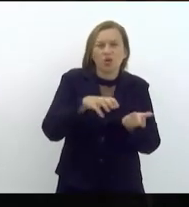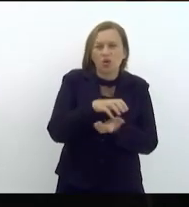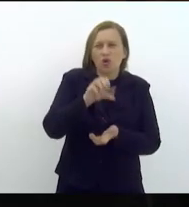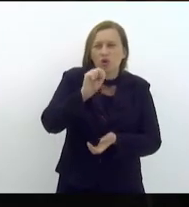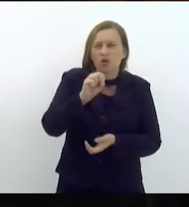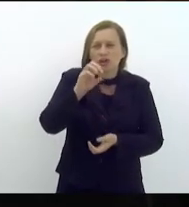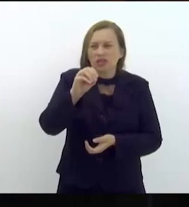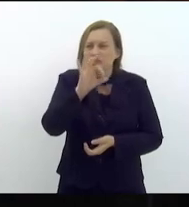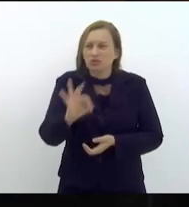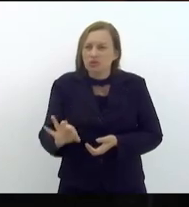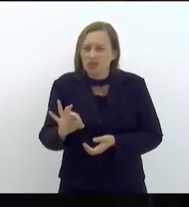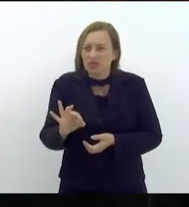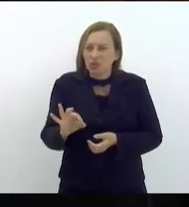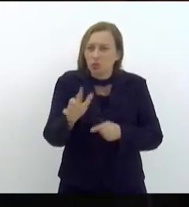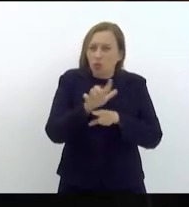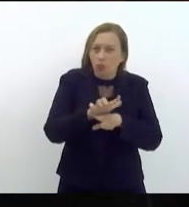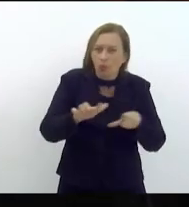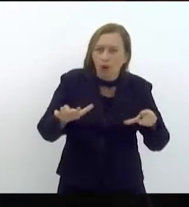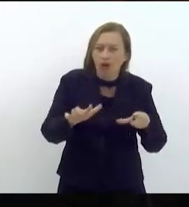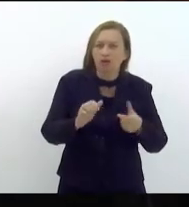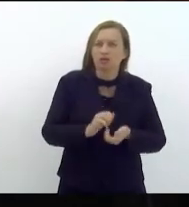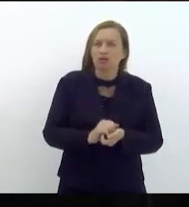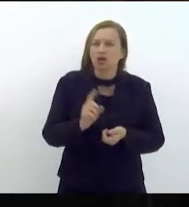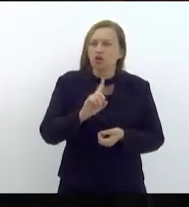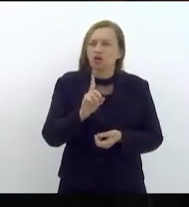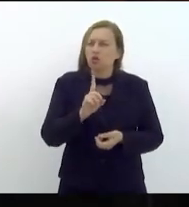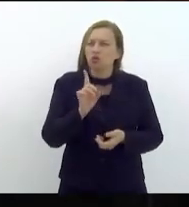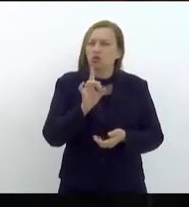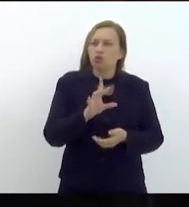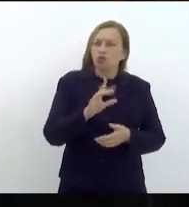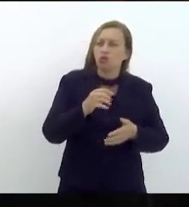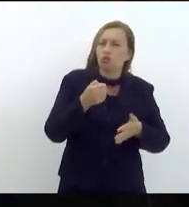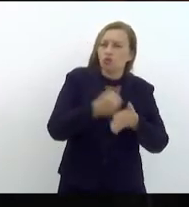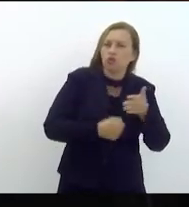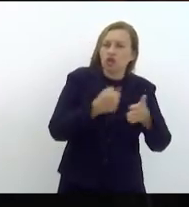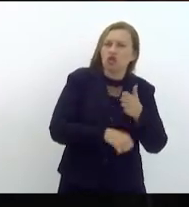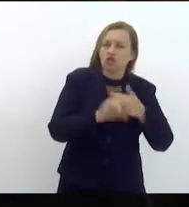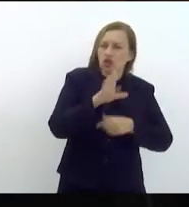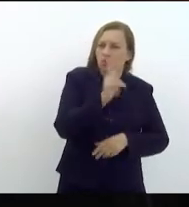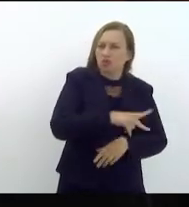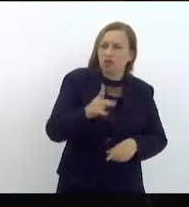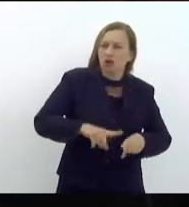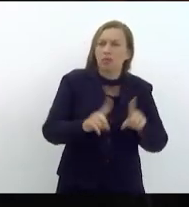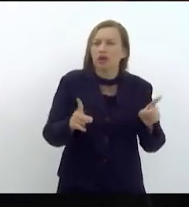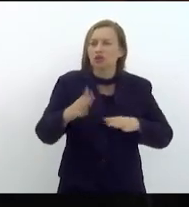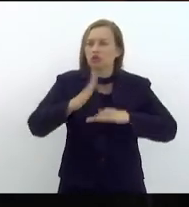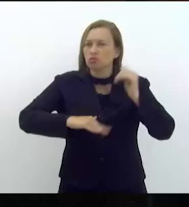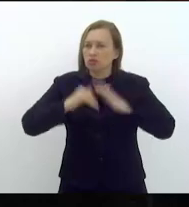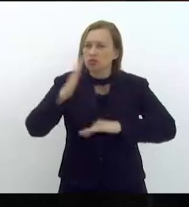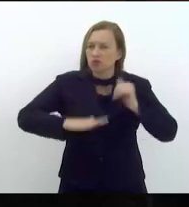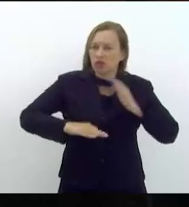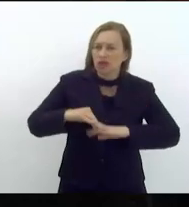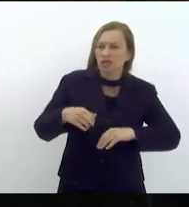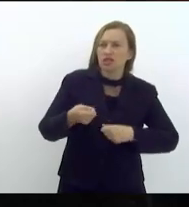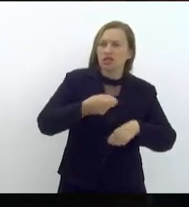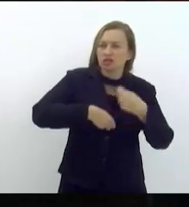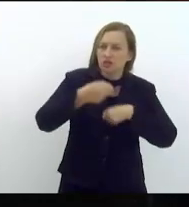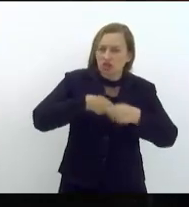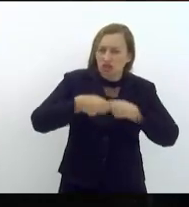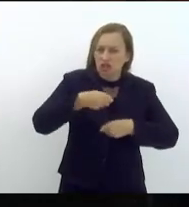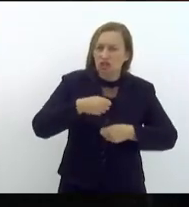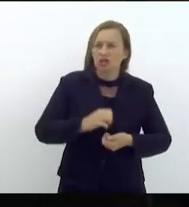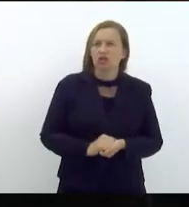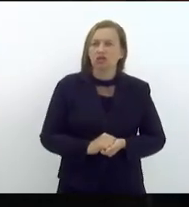80% de adesão é uma greve que não luta só pelos professores mas luta também por aqueles profissionais administrativos não docentes